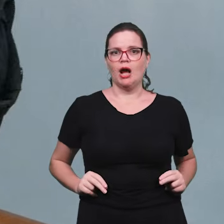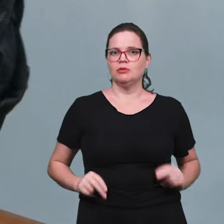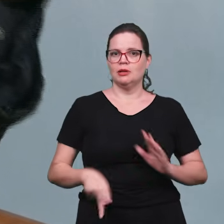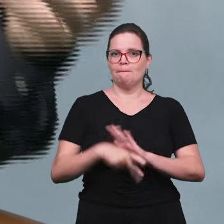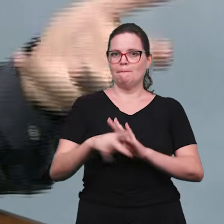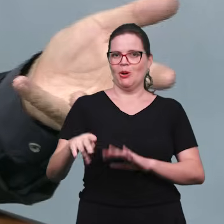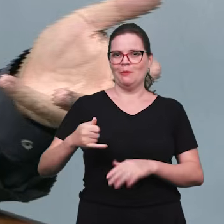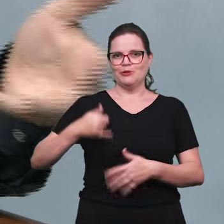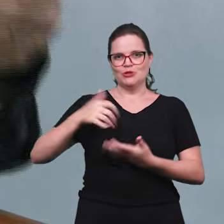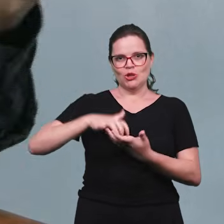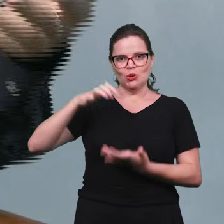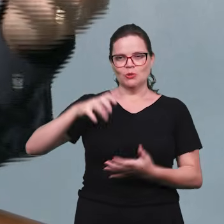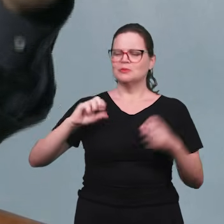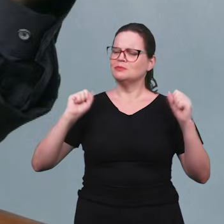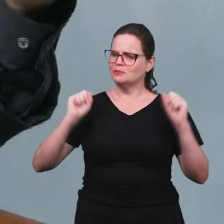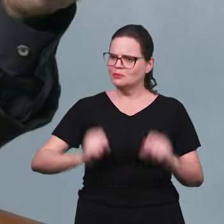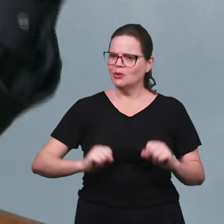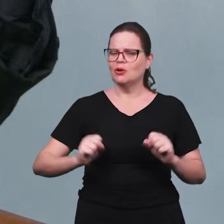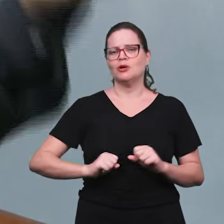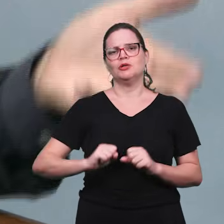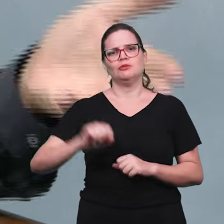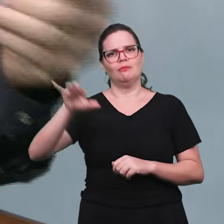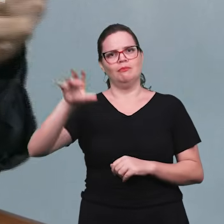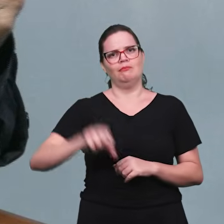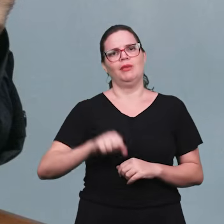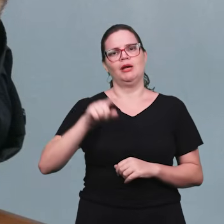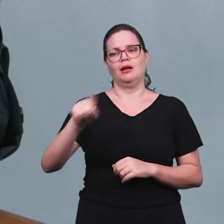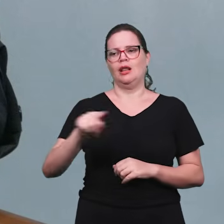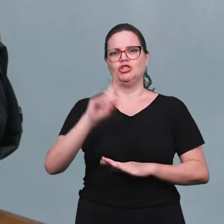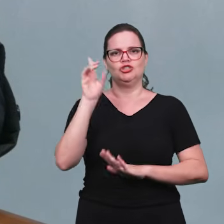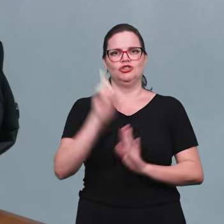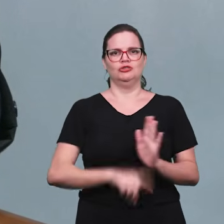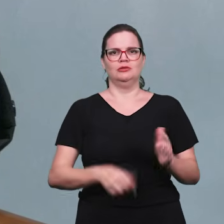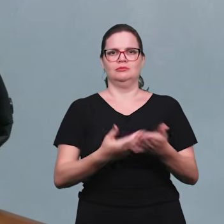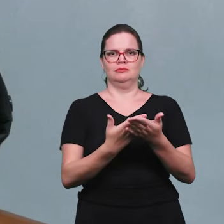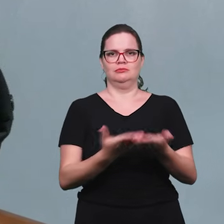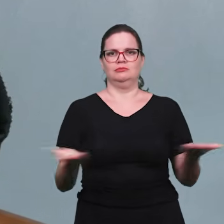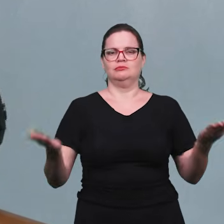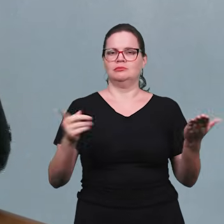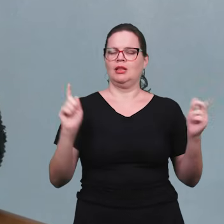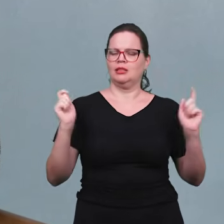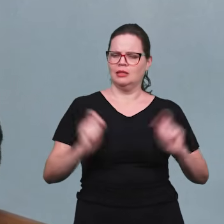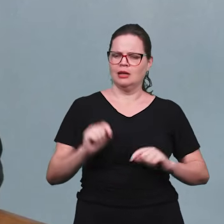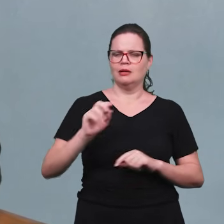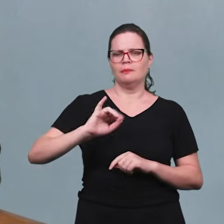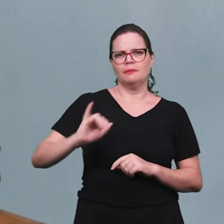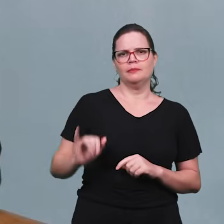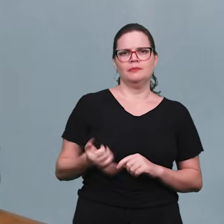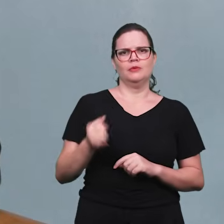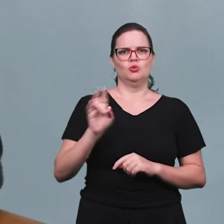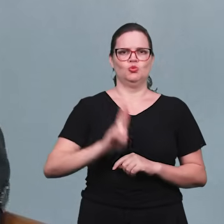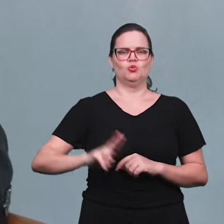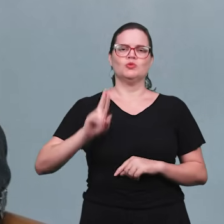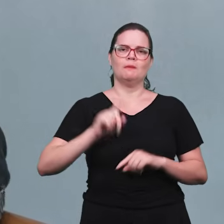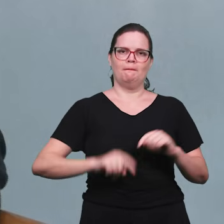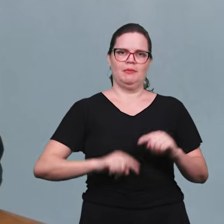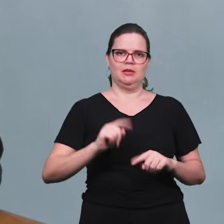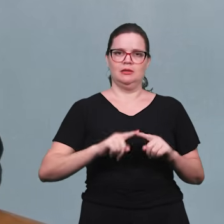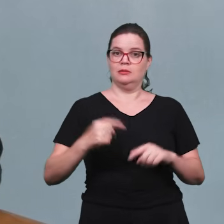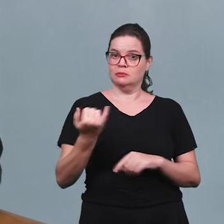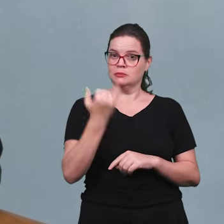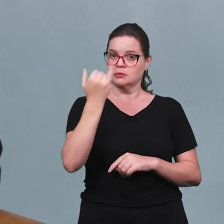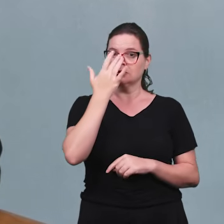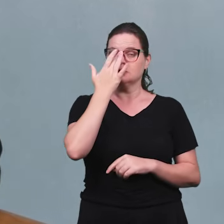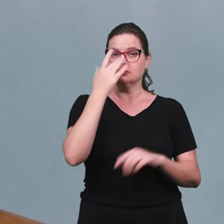Então, é dispensado, é um direito do munícipe em utilizar ali dos materiais. Isso é muito